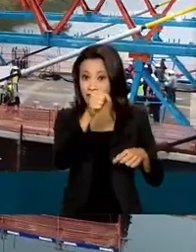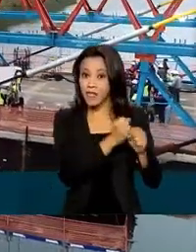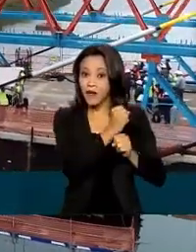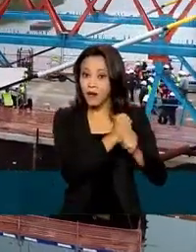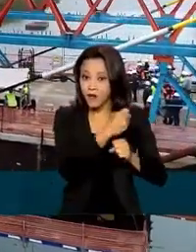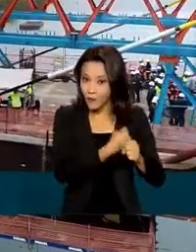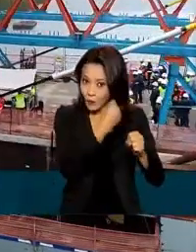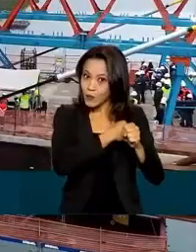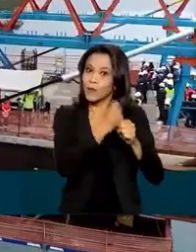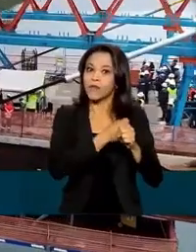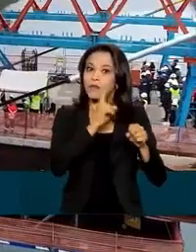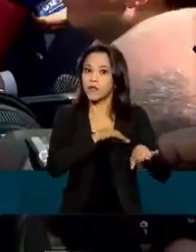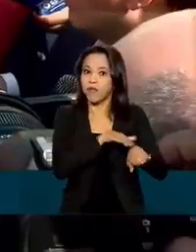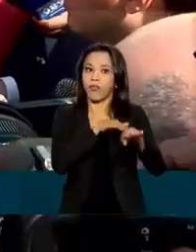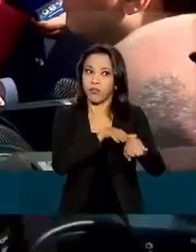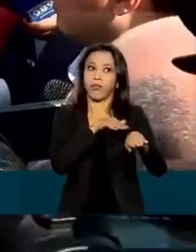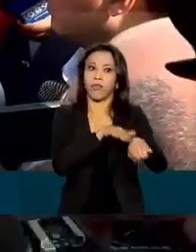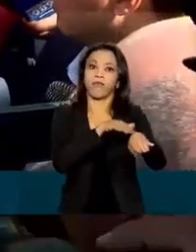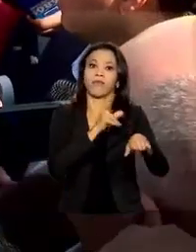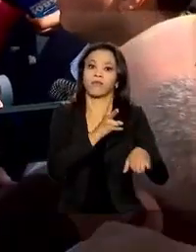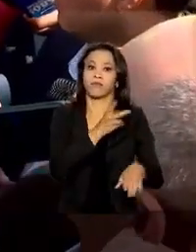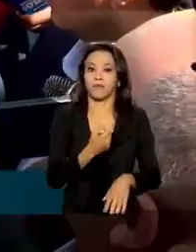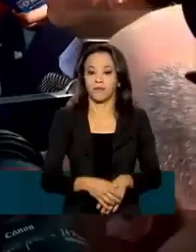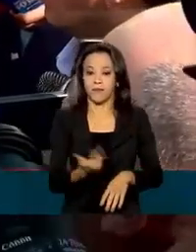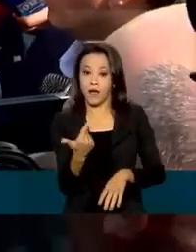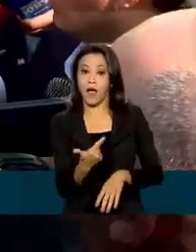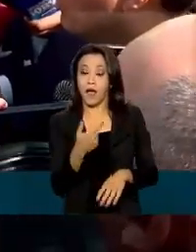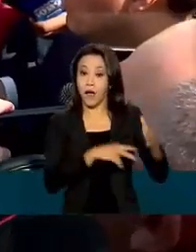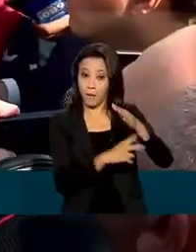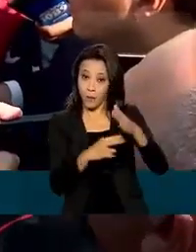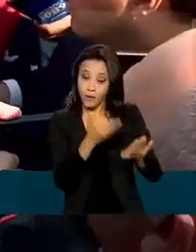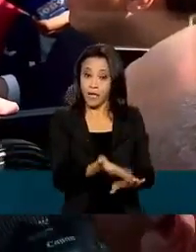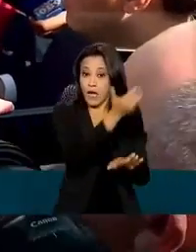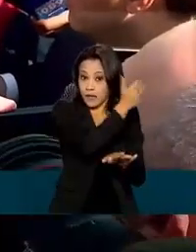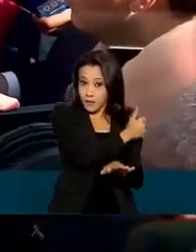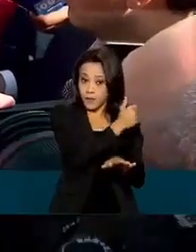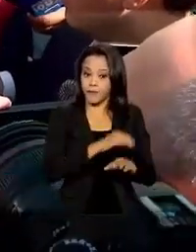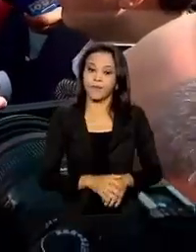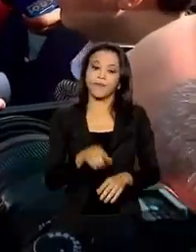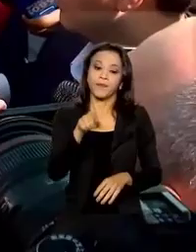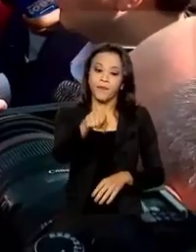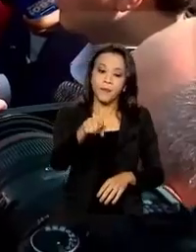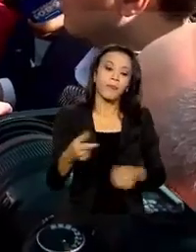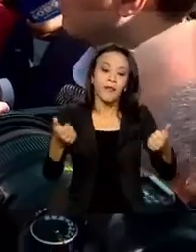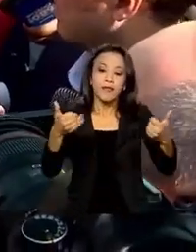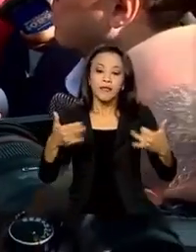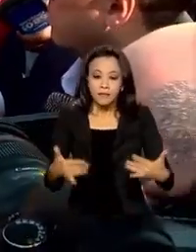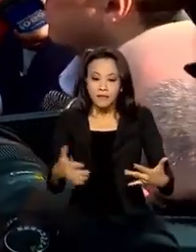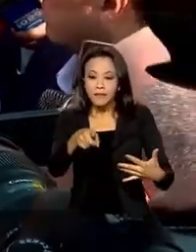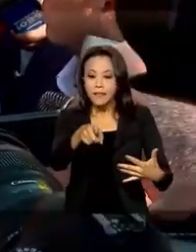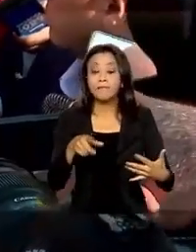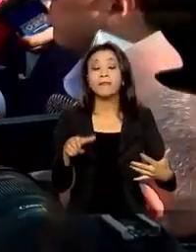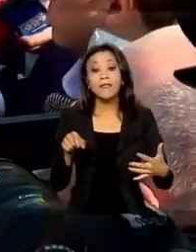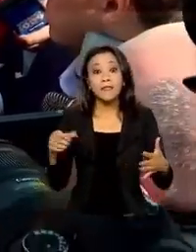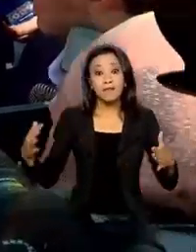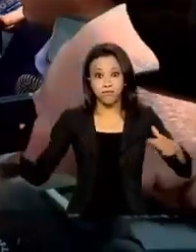sempre está bastante congestionada é Têxtil é daquele Pointer la mitad de atrás atural aí na hora onde ele quando